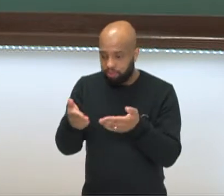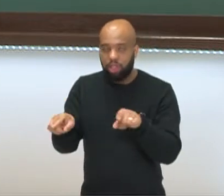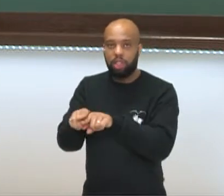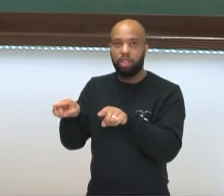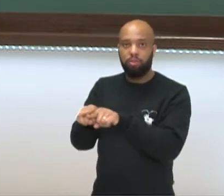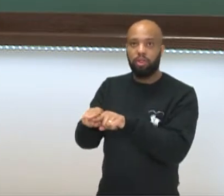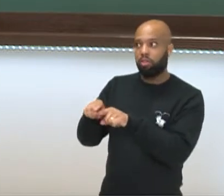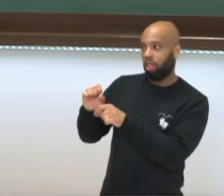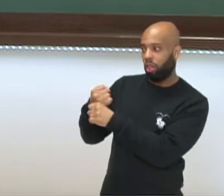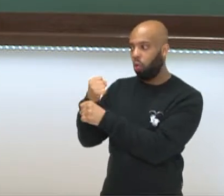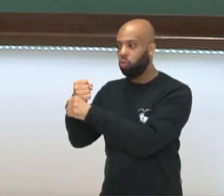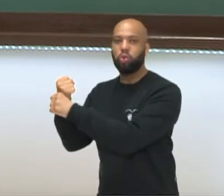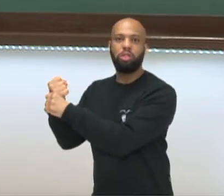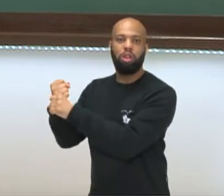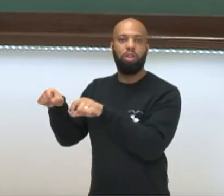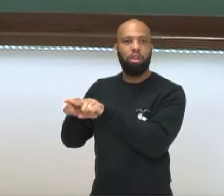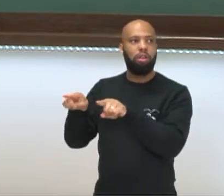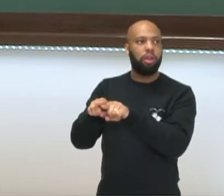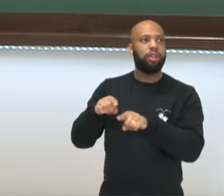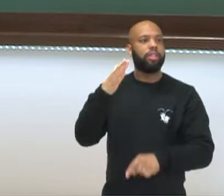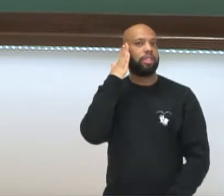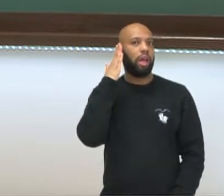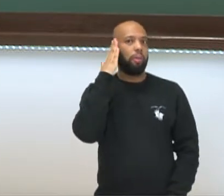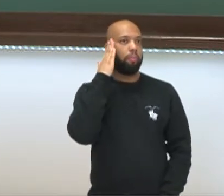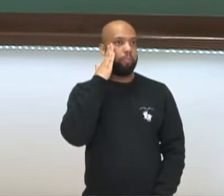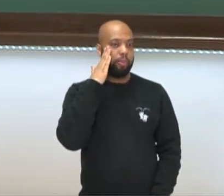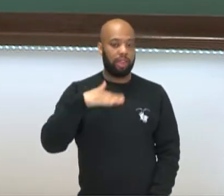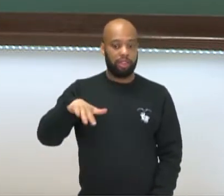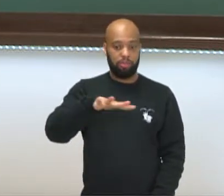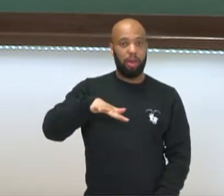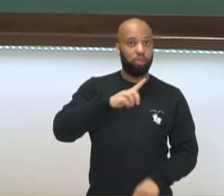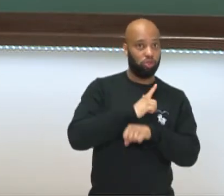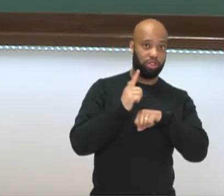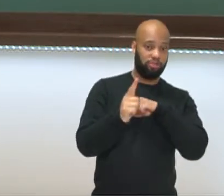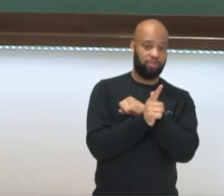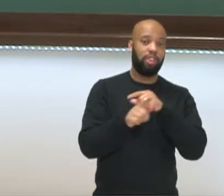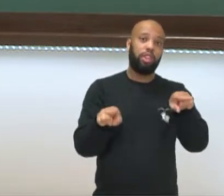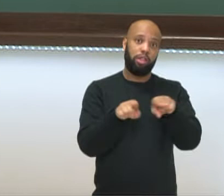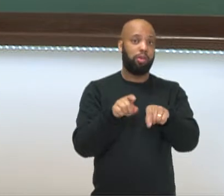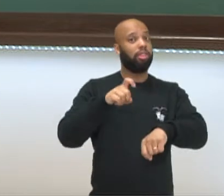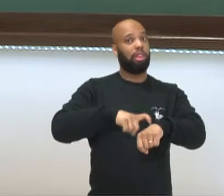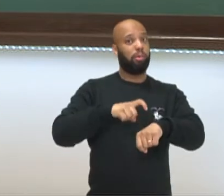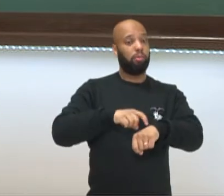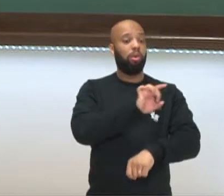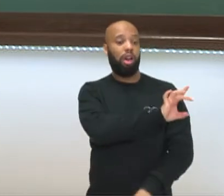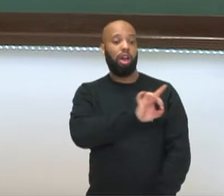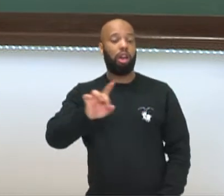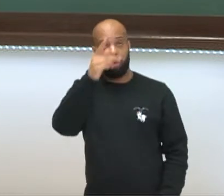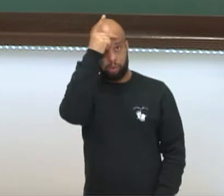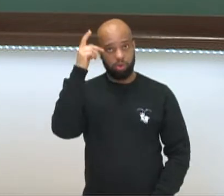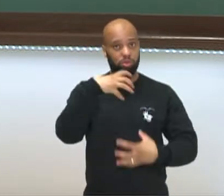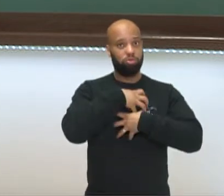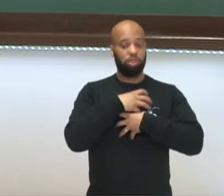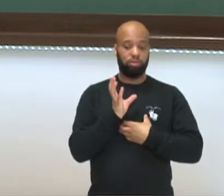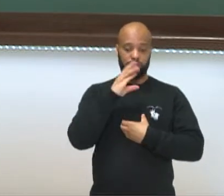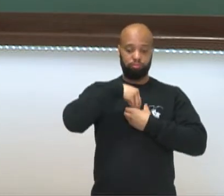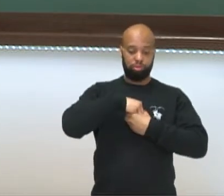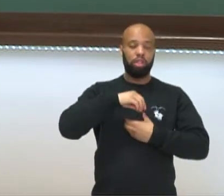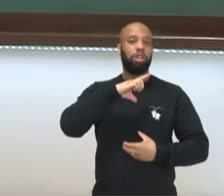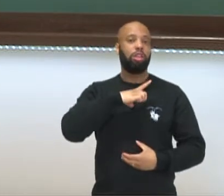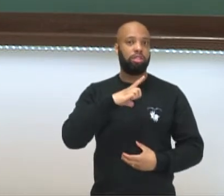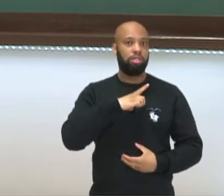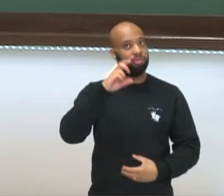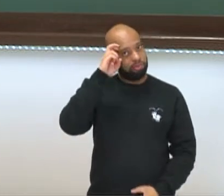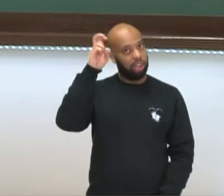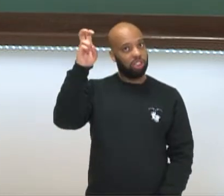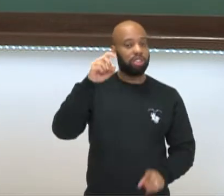com construções, para ter uma noção maior de espaço e de tempo. Então, ele descobriu aí que cada pessoa